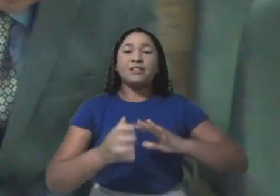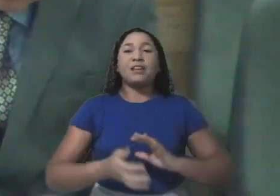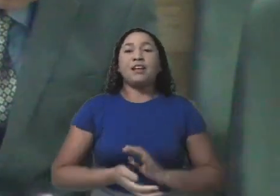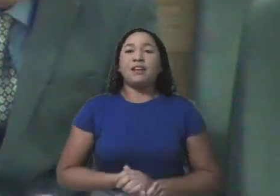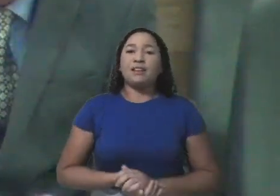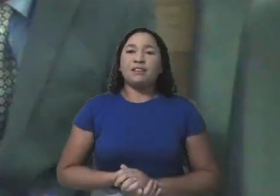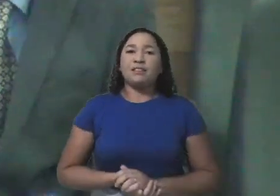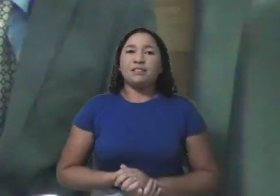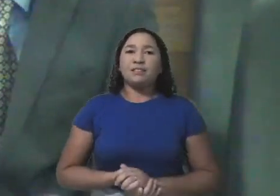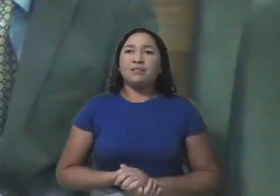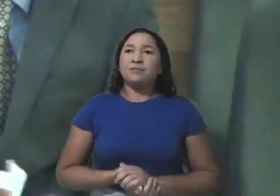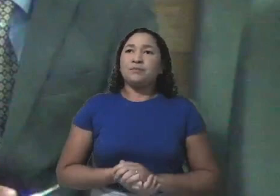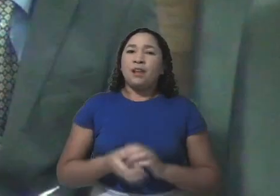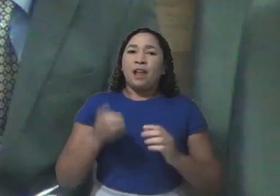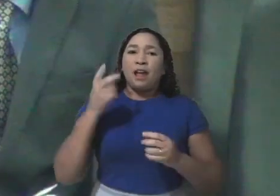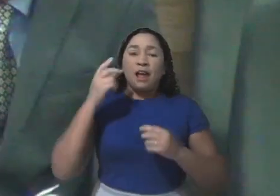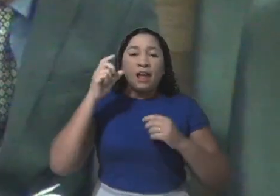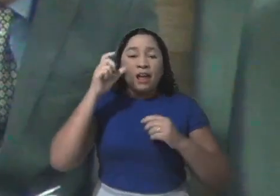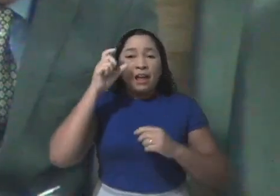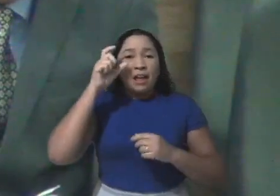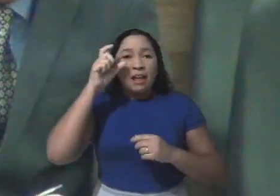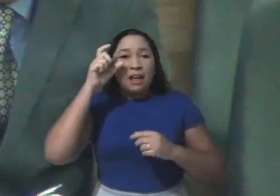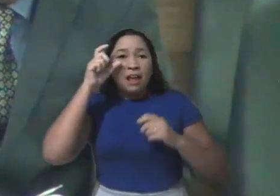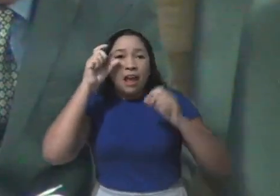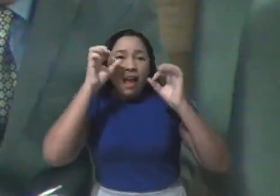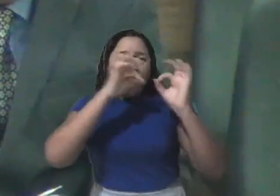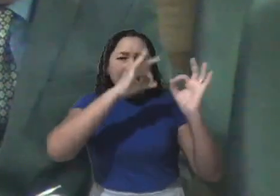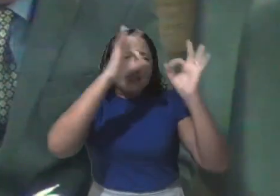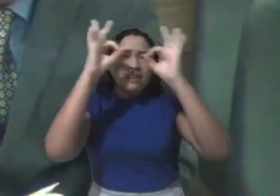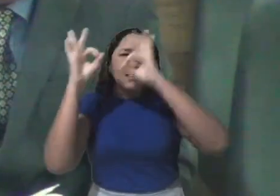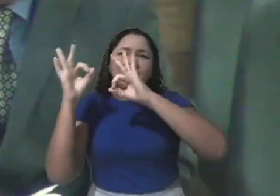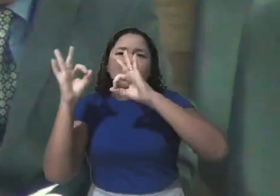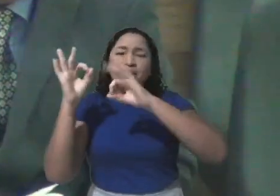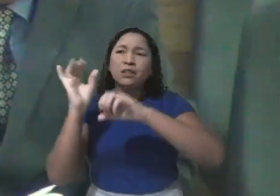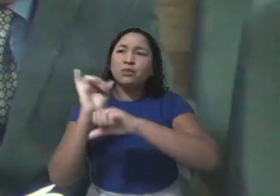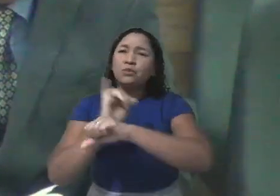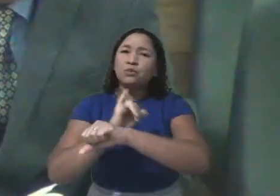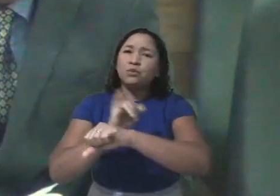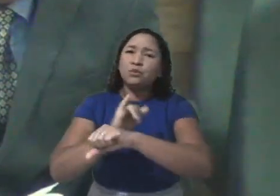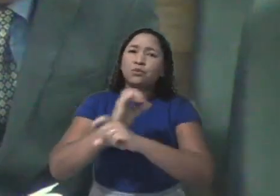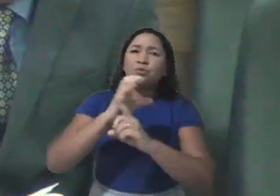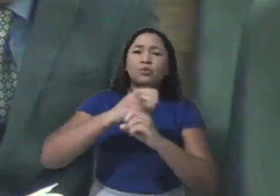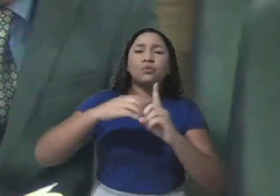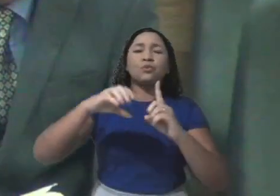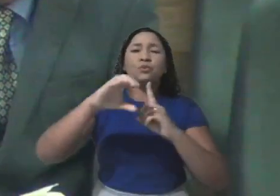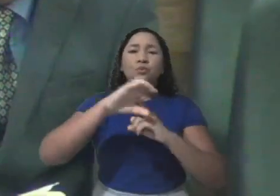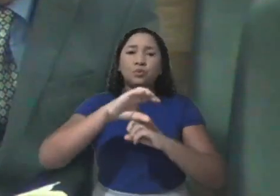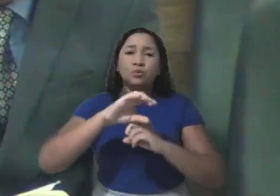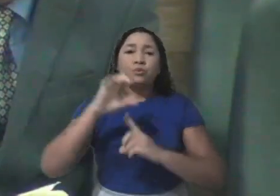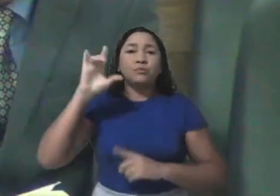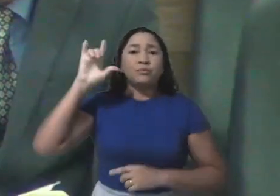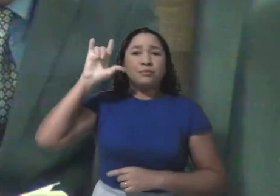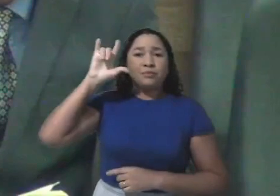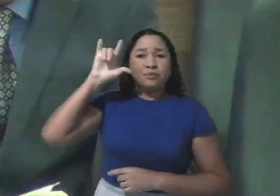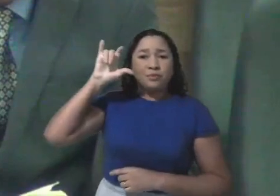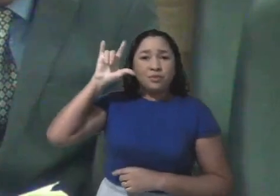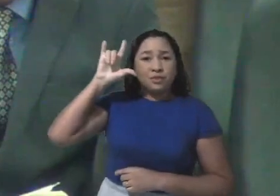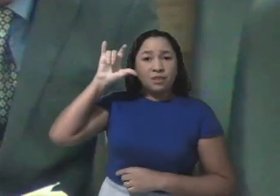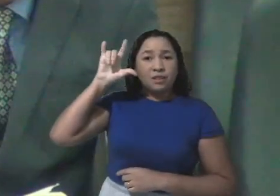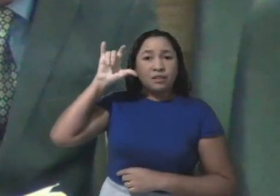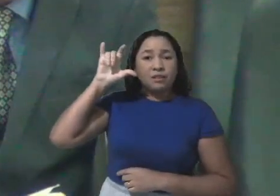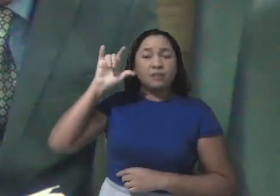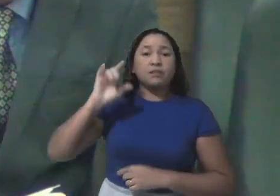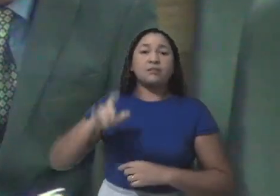assistindo o culto no YouTube, no Instagram. Acaba o culto, o que é que o YouTube faz? Sugere